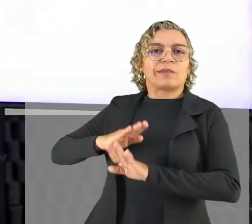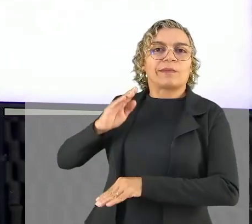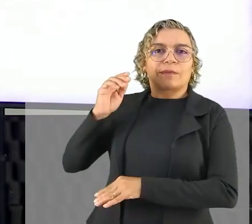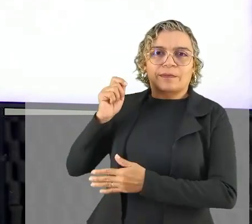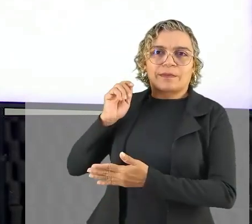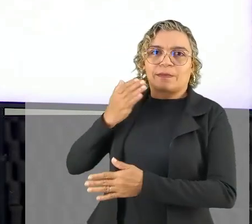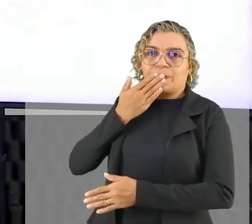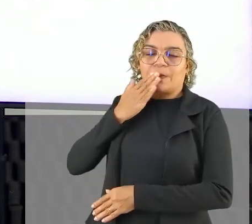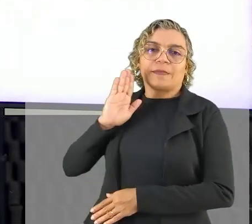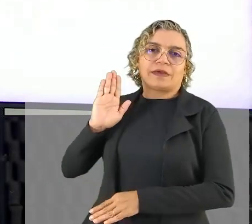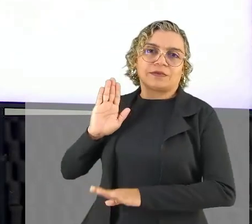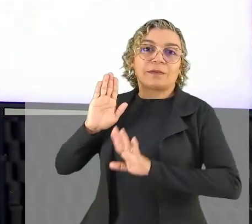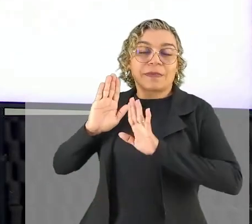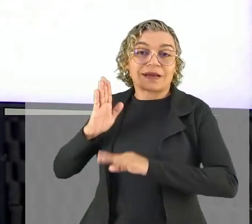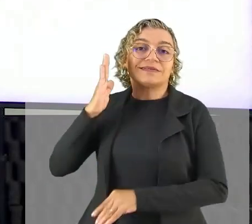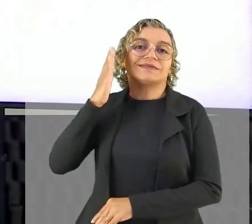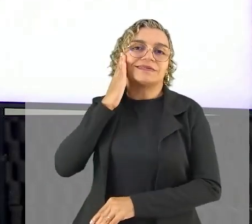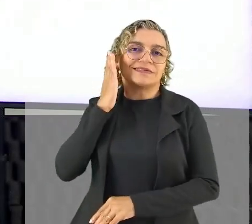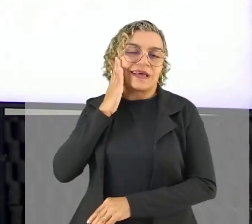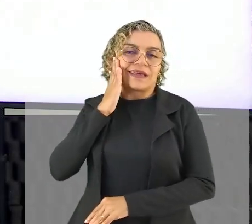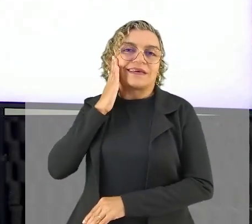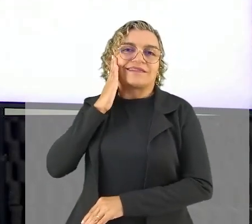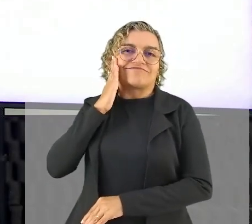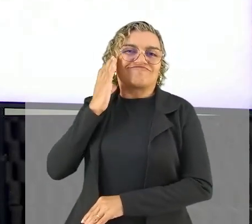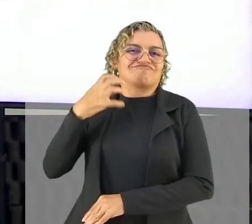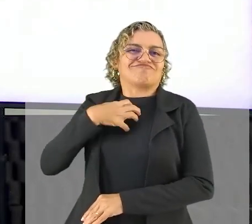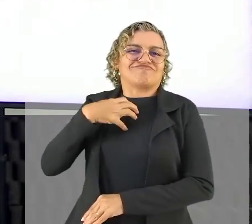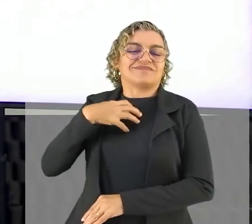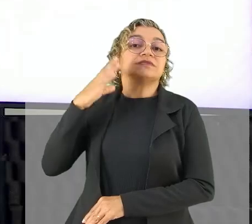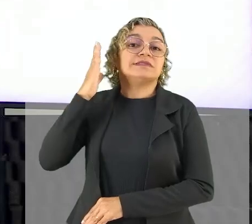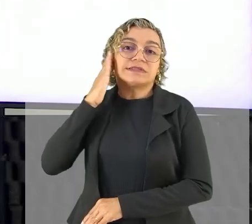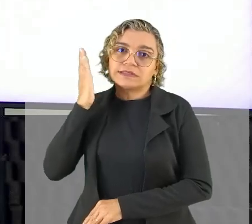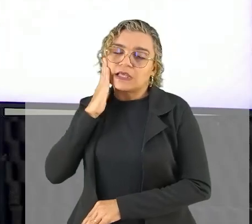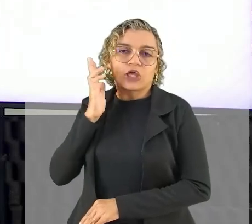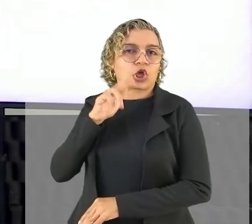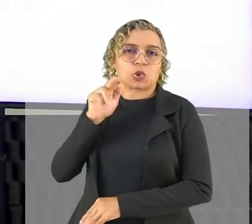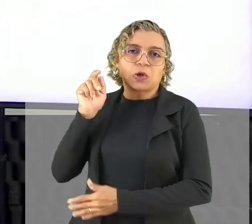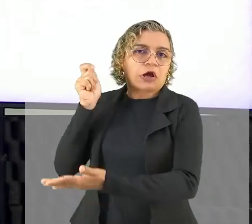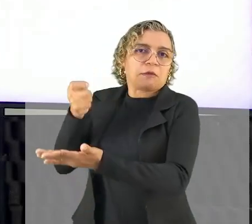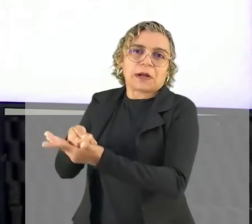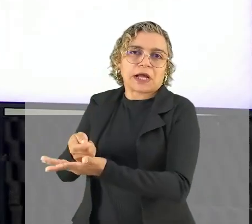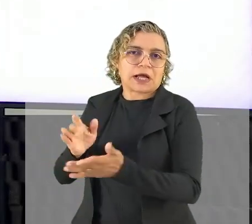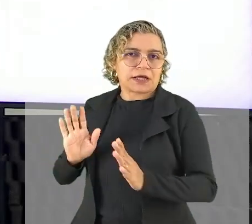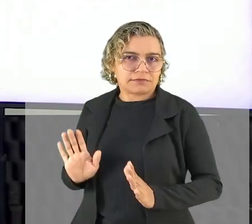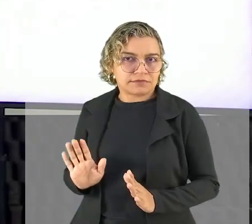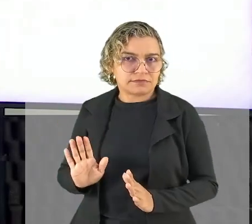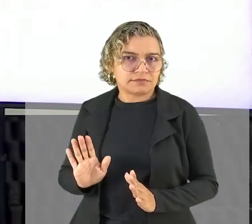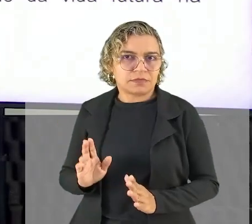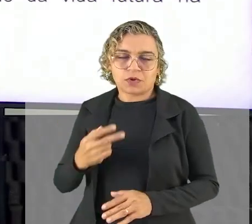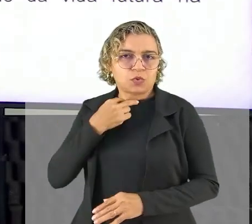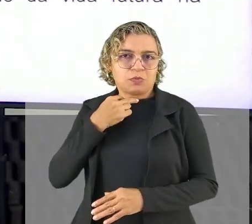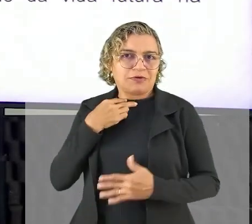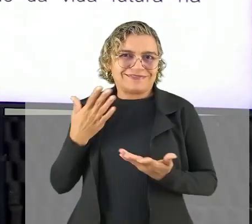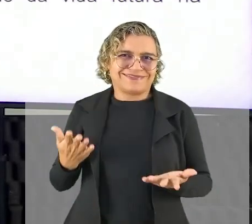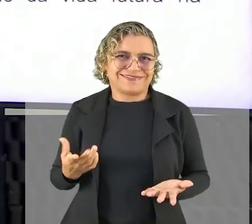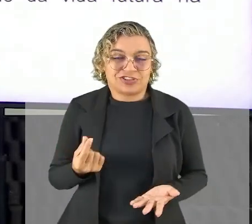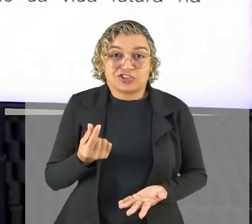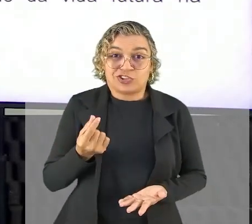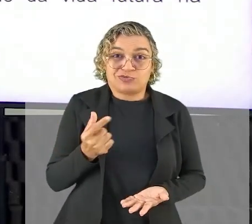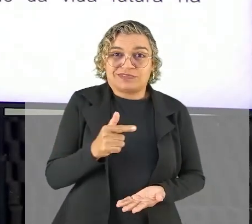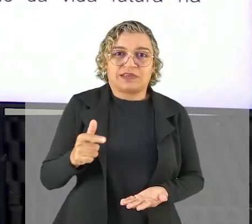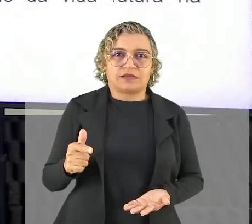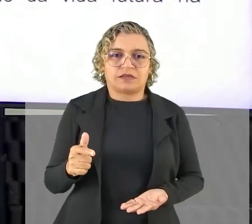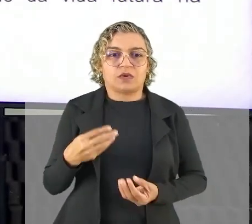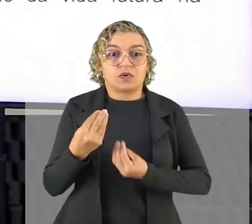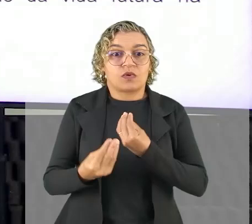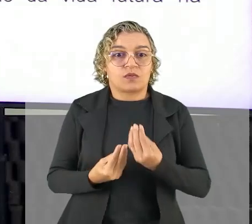que tal nunca sucederá, né? Que isso nunca vai acontecer, ele nunca vai pagar, porque ele não pode.